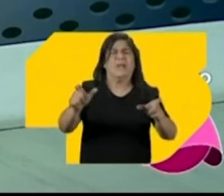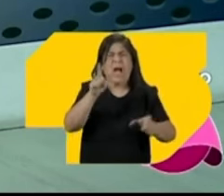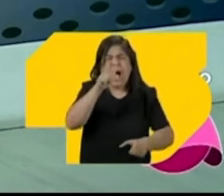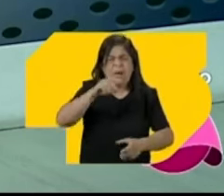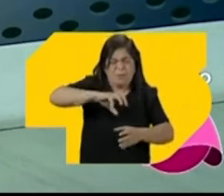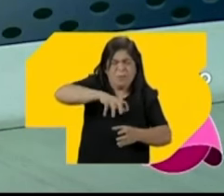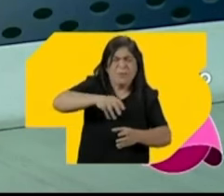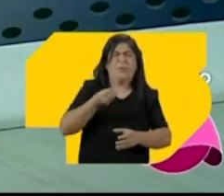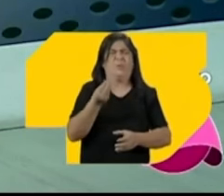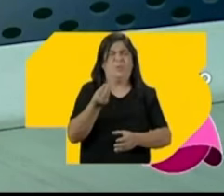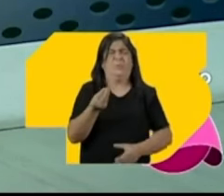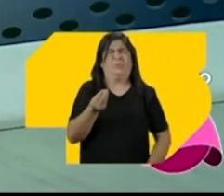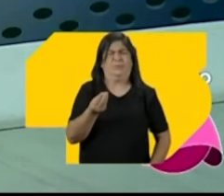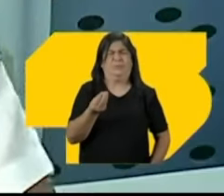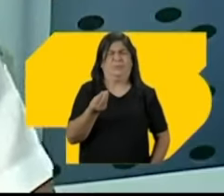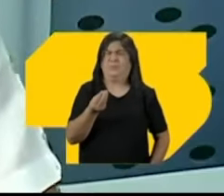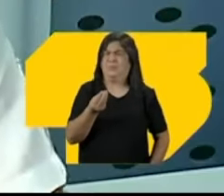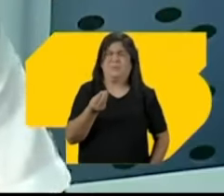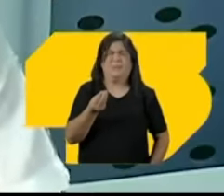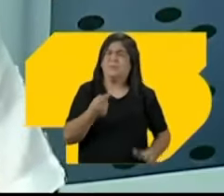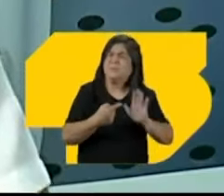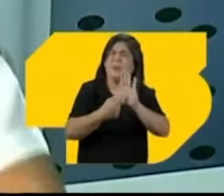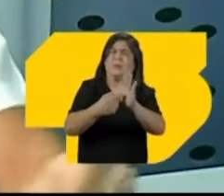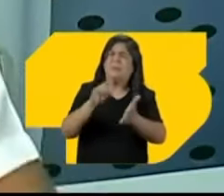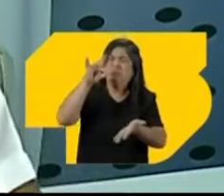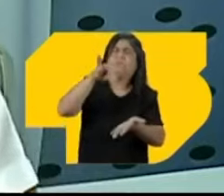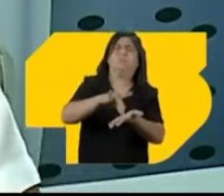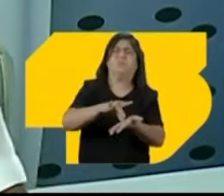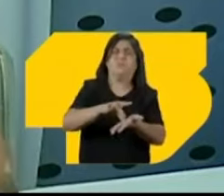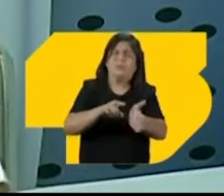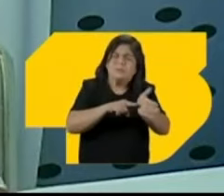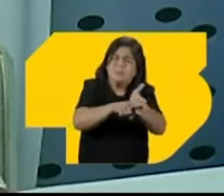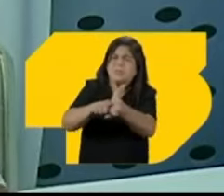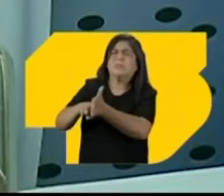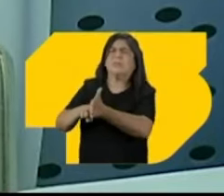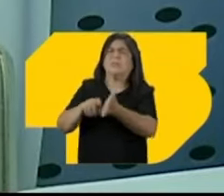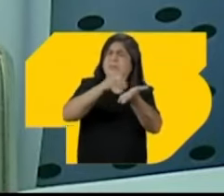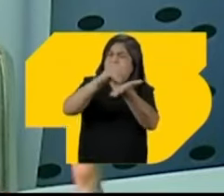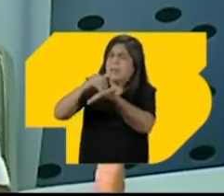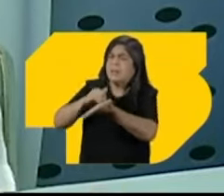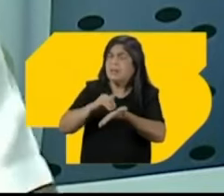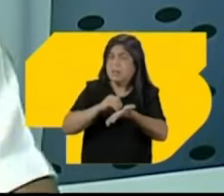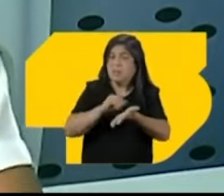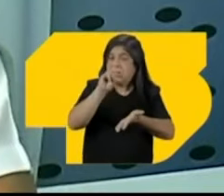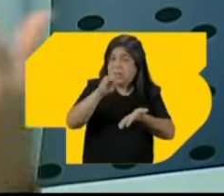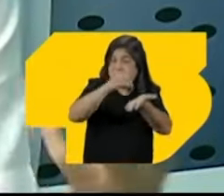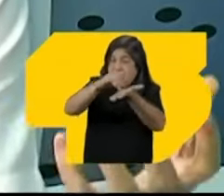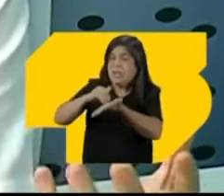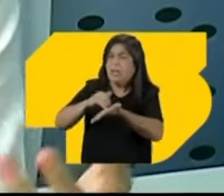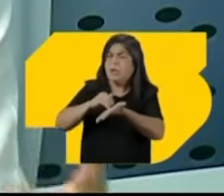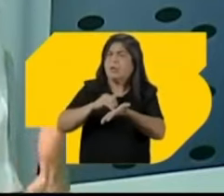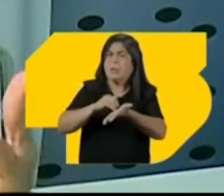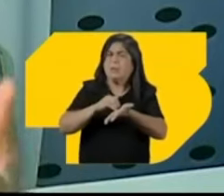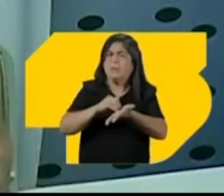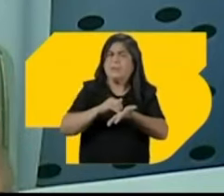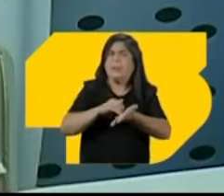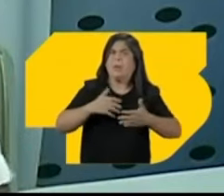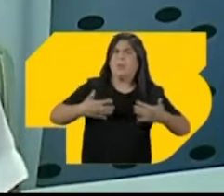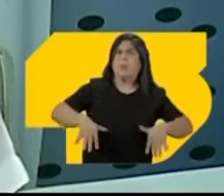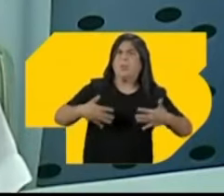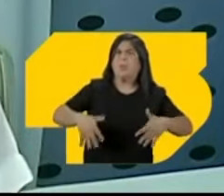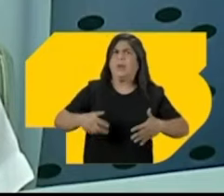dramático que é faltar água na torneira das pessoas. Transparência radical, né? A estrutura de fiscalização nas secretarias. Quem tiver nas secretarias tem